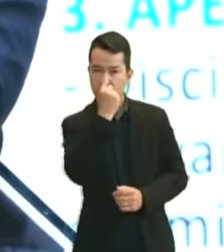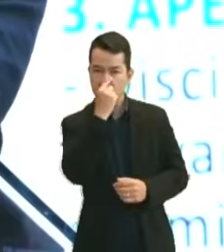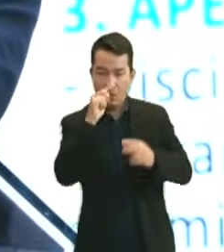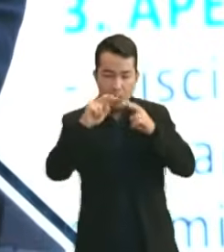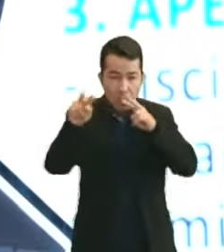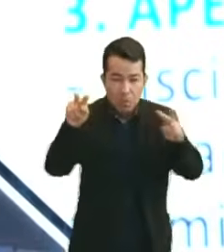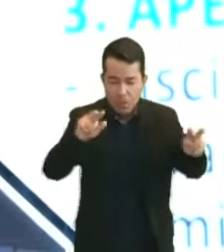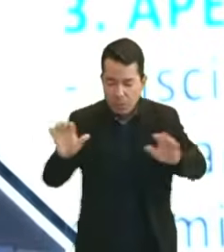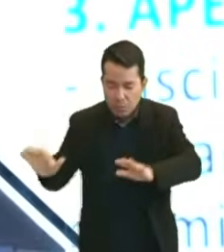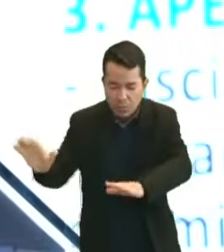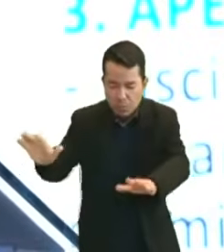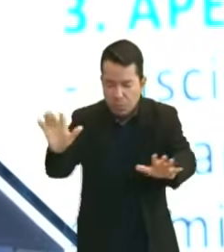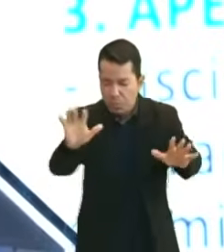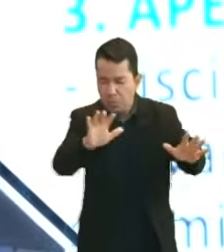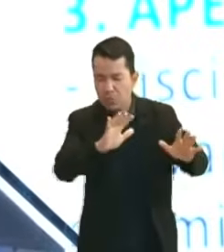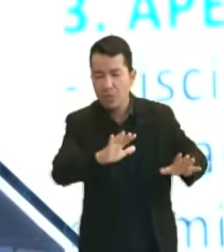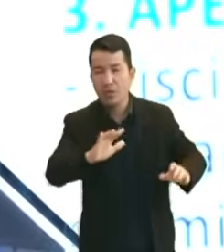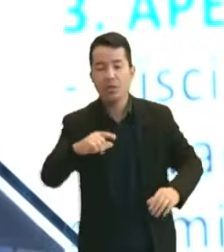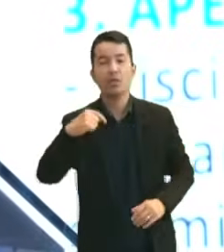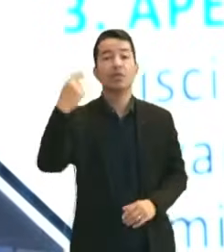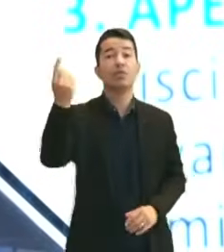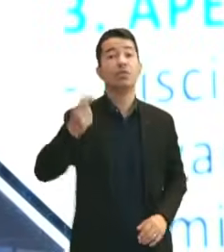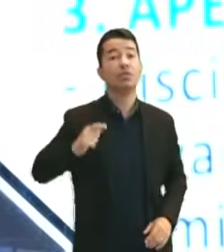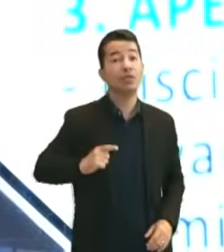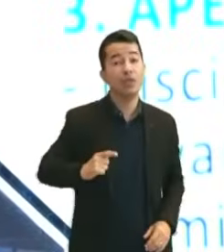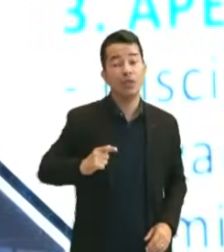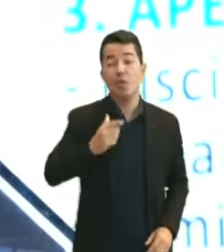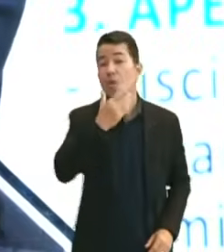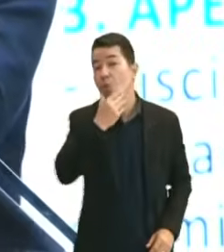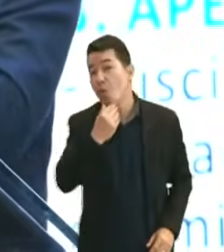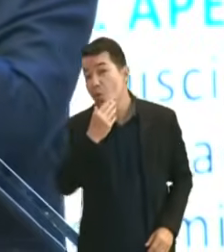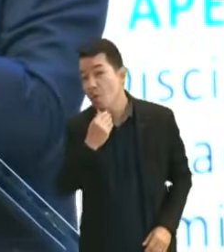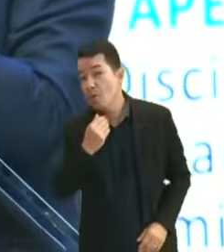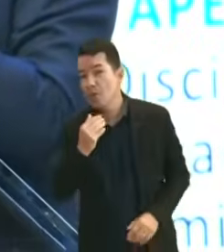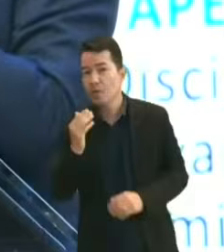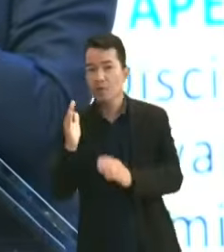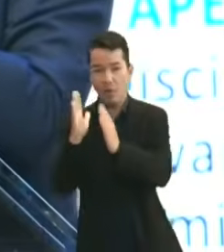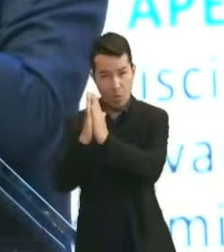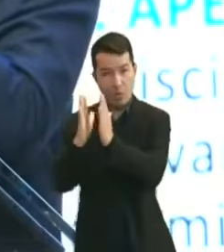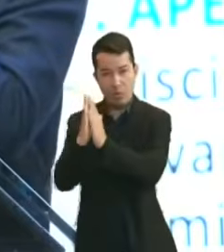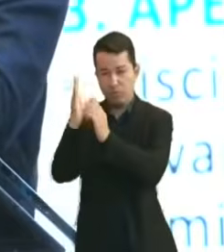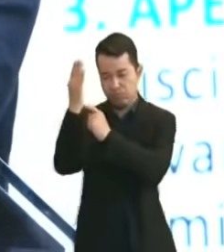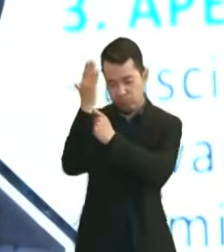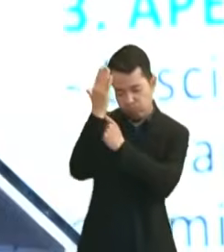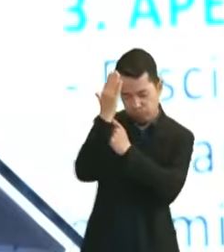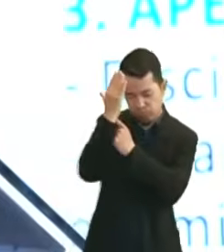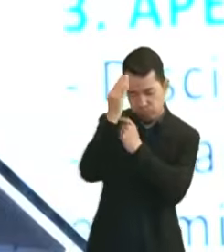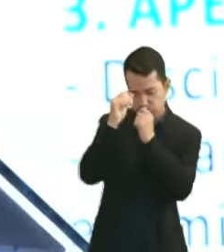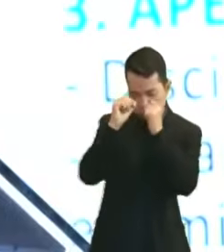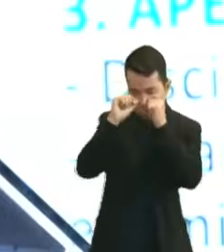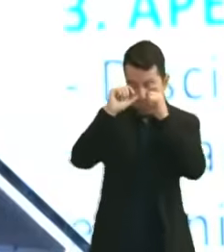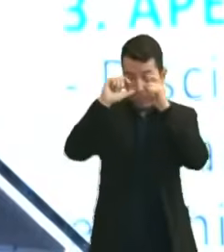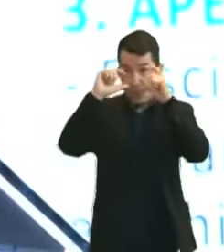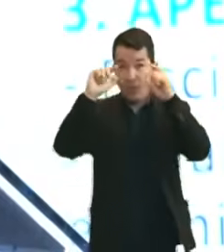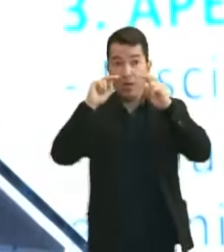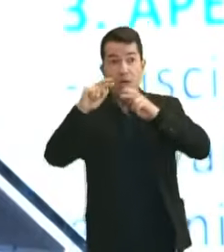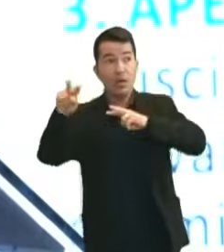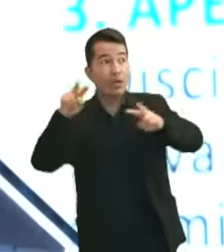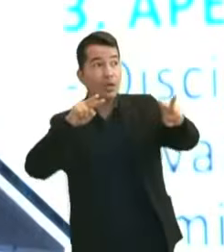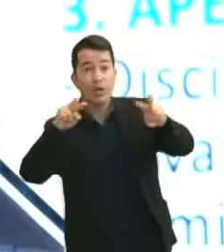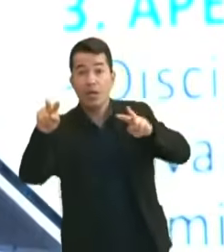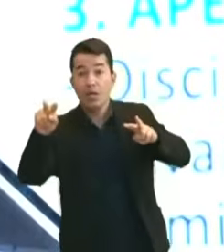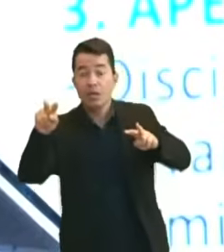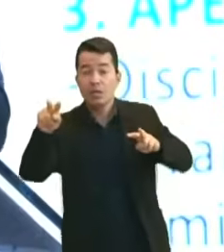Damasco ora para que ele recuperasse a visão, e ali Paulo tem o seu encontro com Jesus. E daquele momento, ele passa a ser